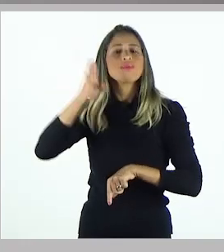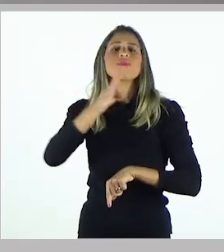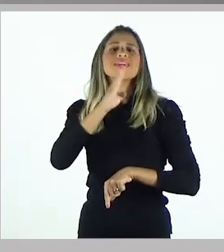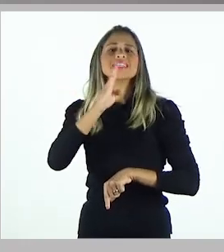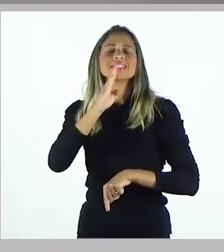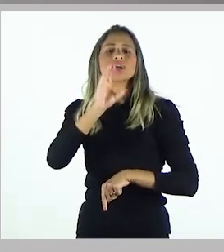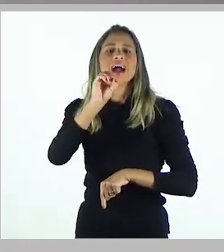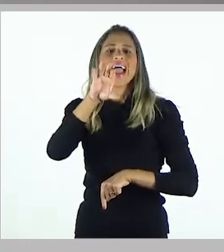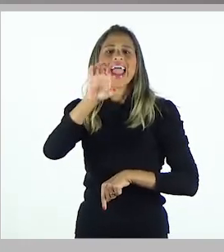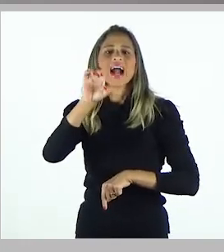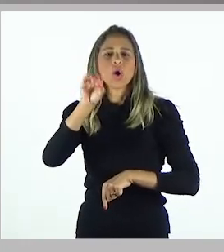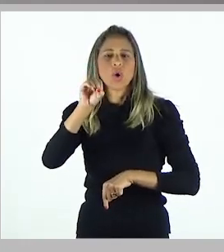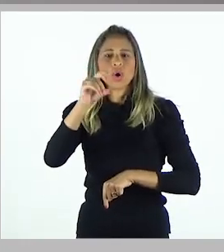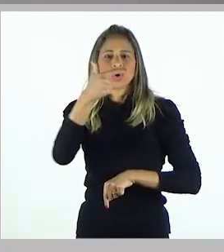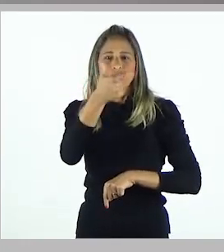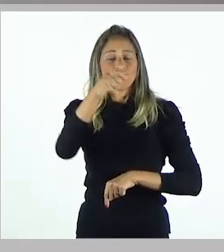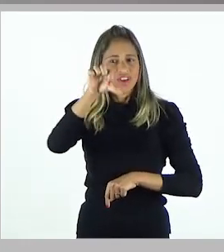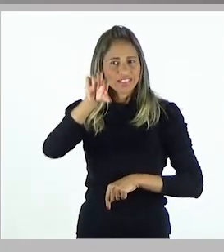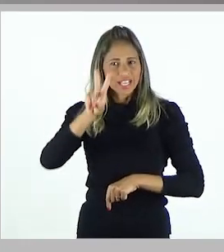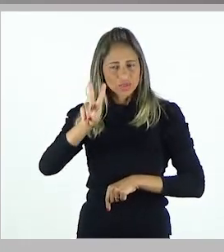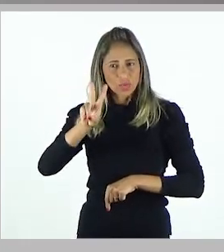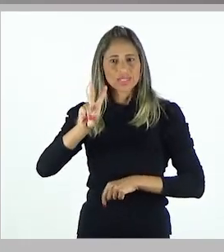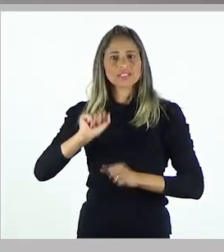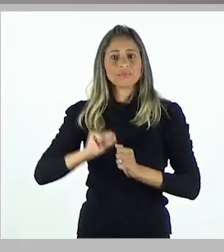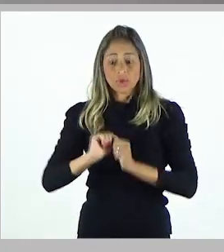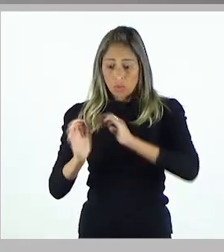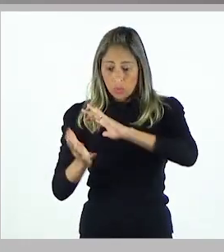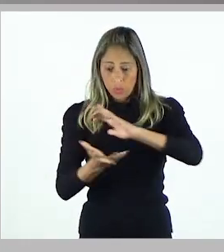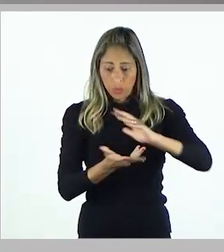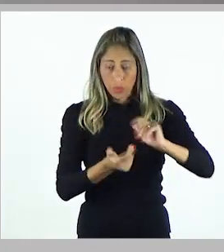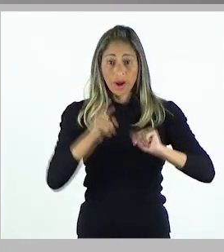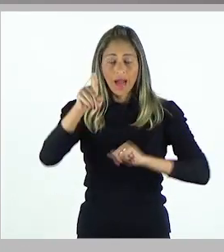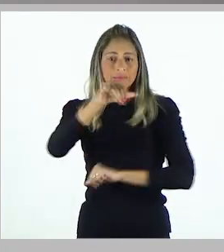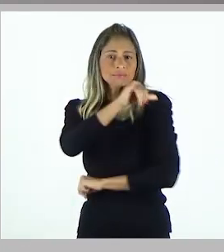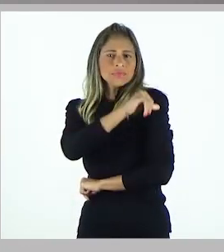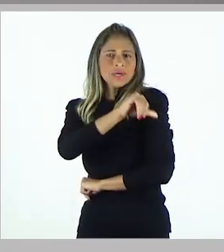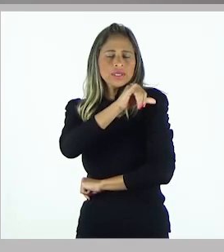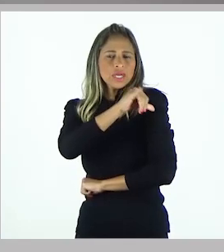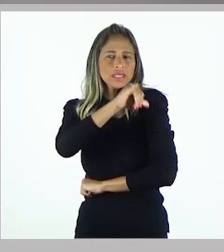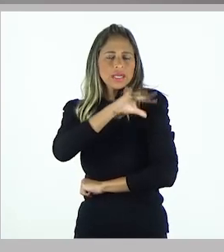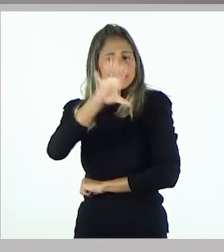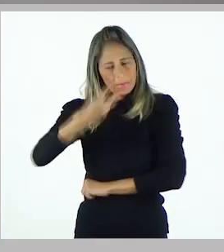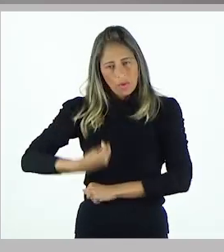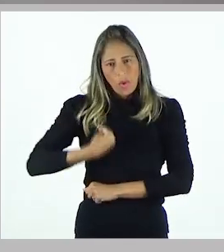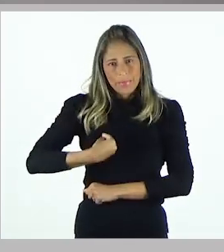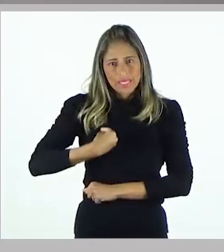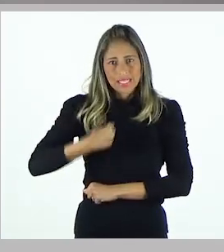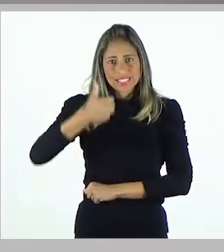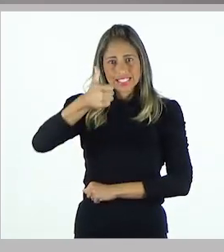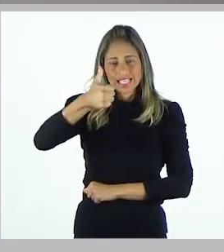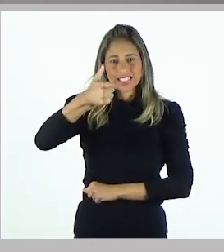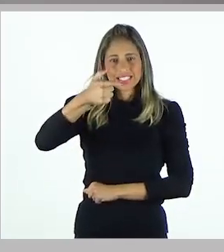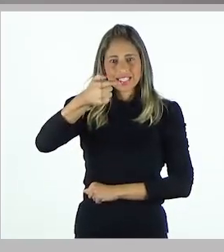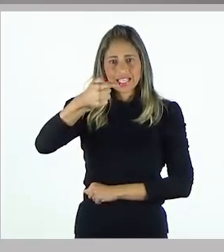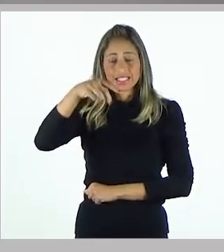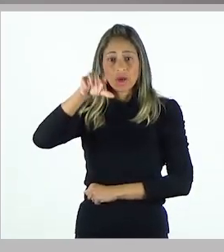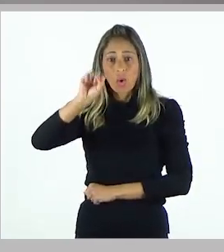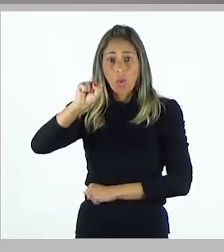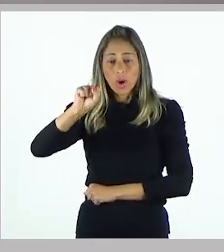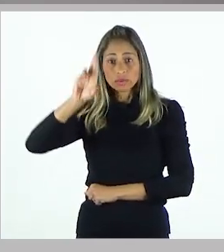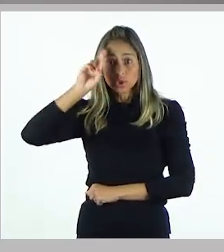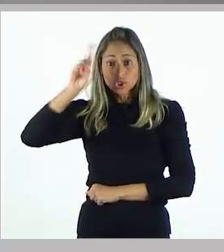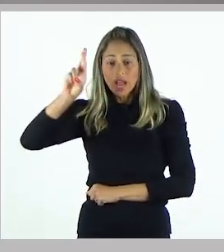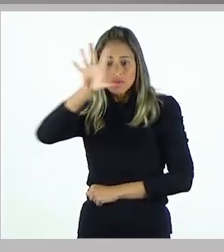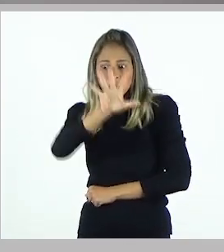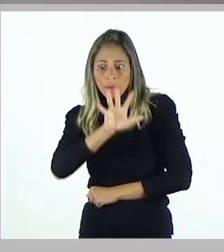como ECO 92, a Cúpula da Terra, realizada no Rio de Janeiro, contando com a presença de